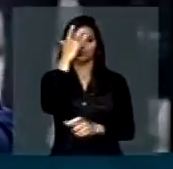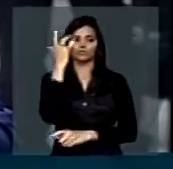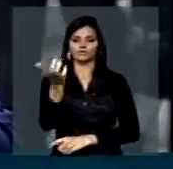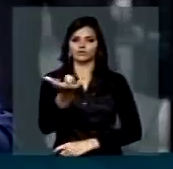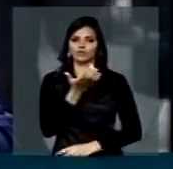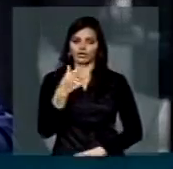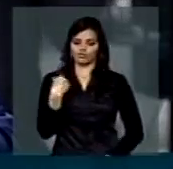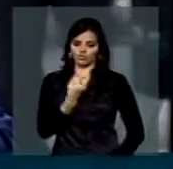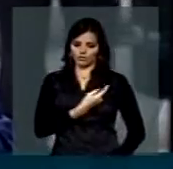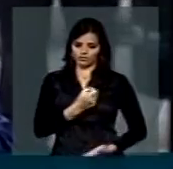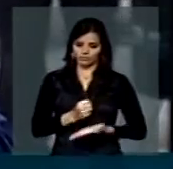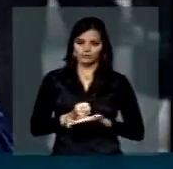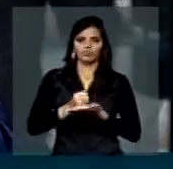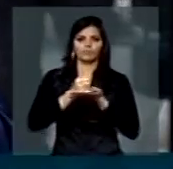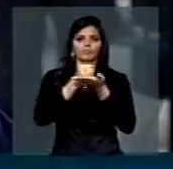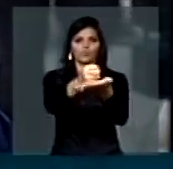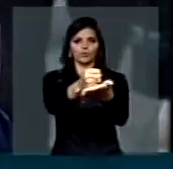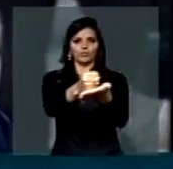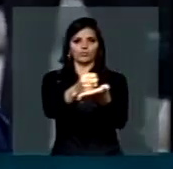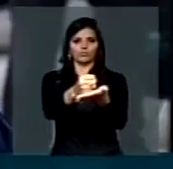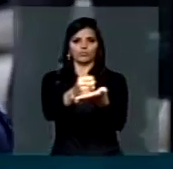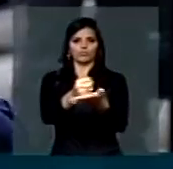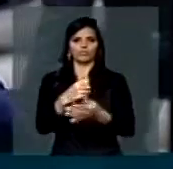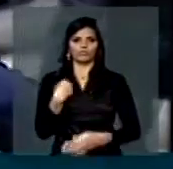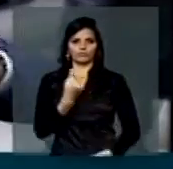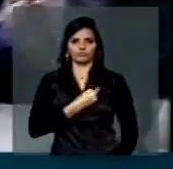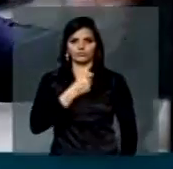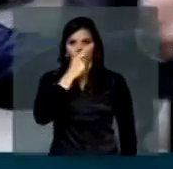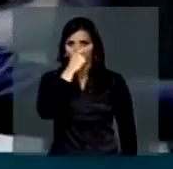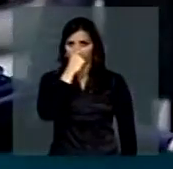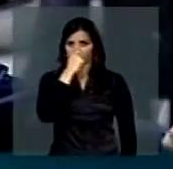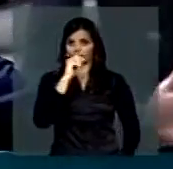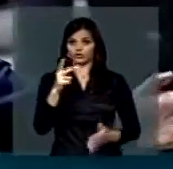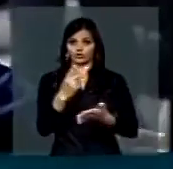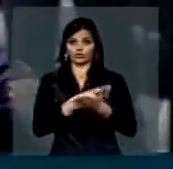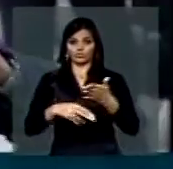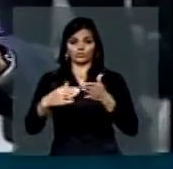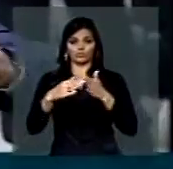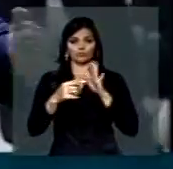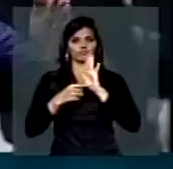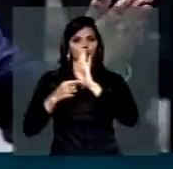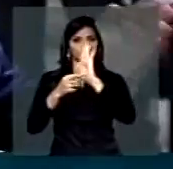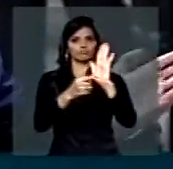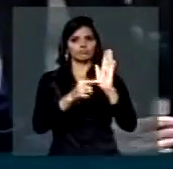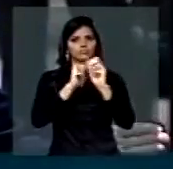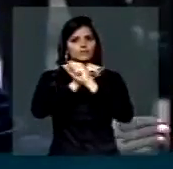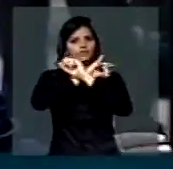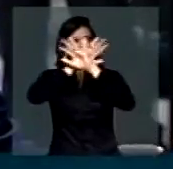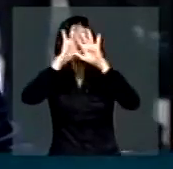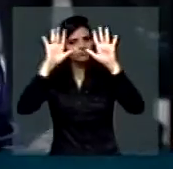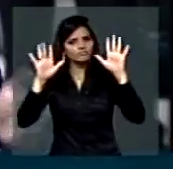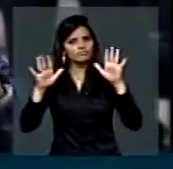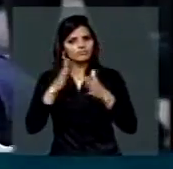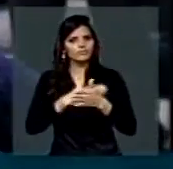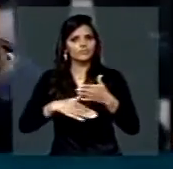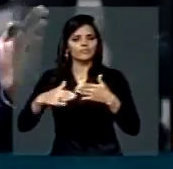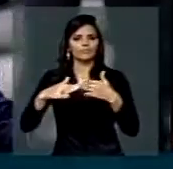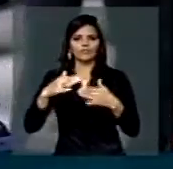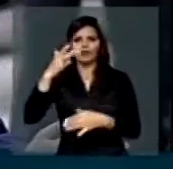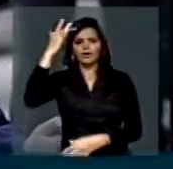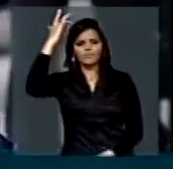nosso respaldo para que nós coloquemos à vista de todos, com muita transparência,